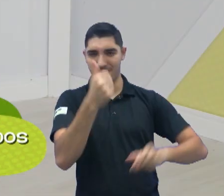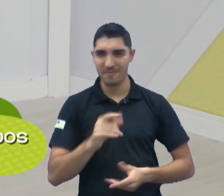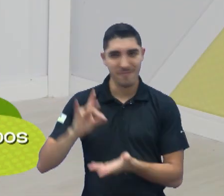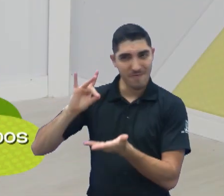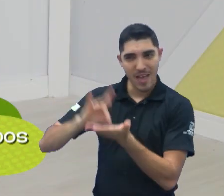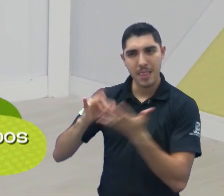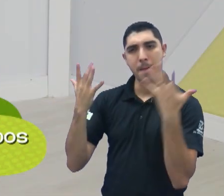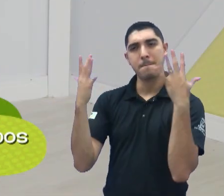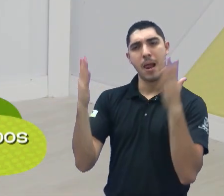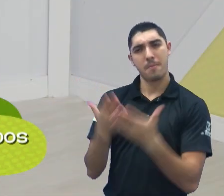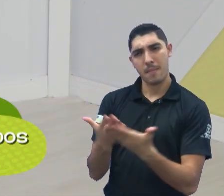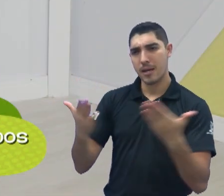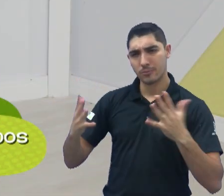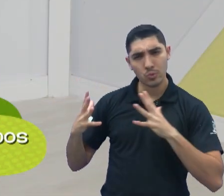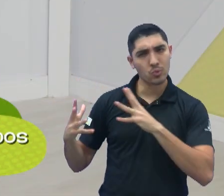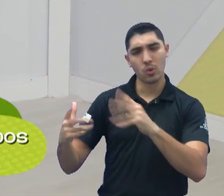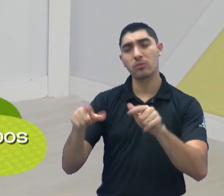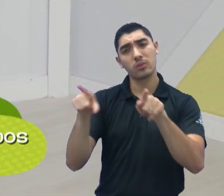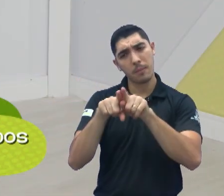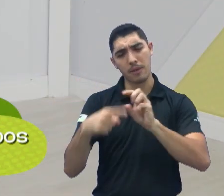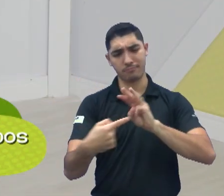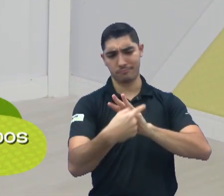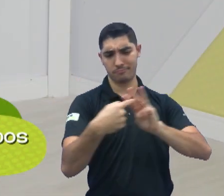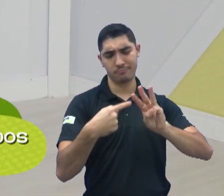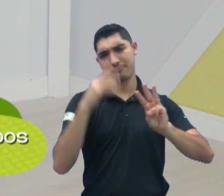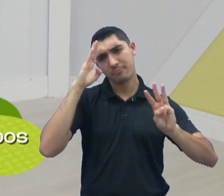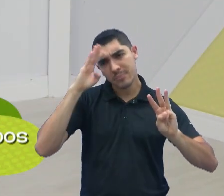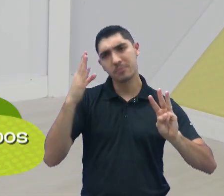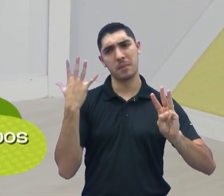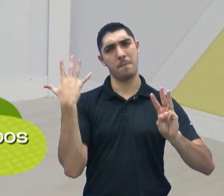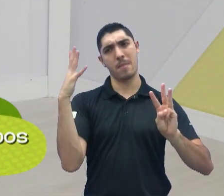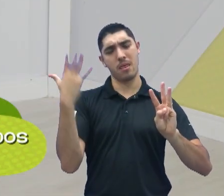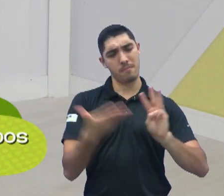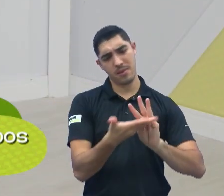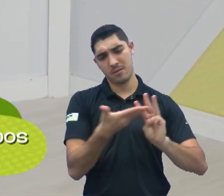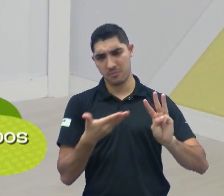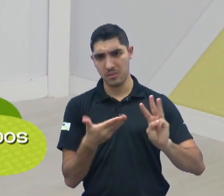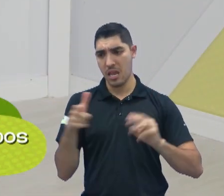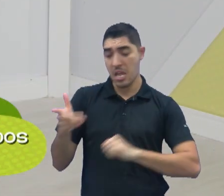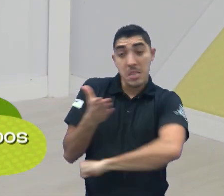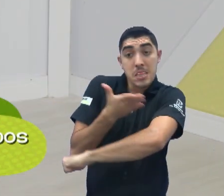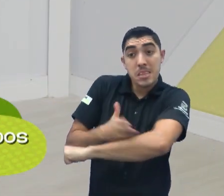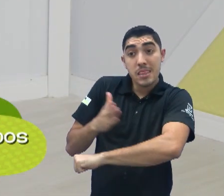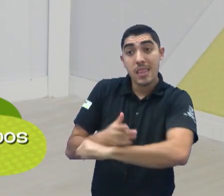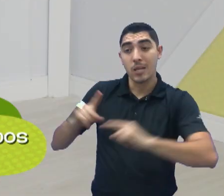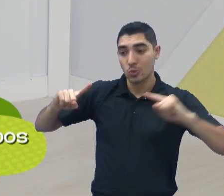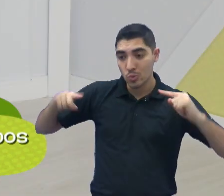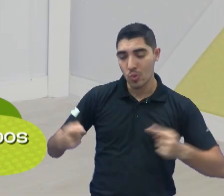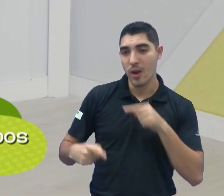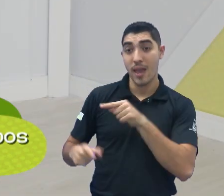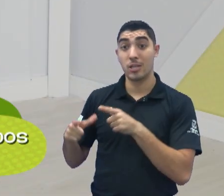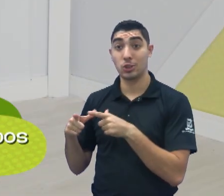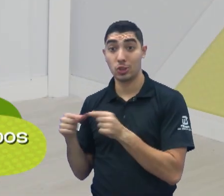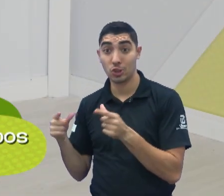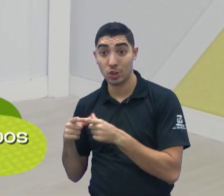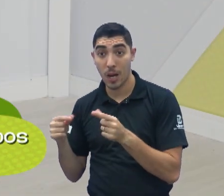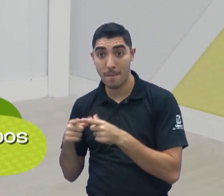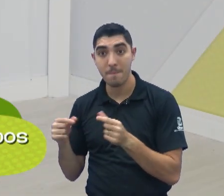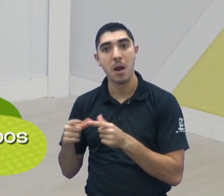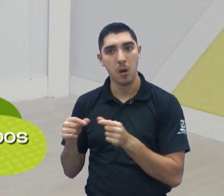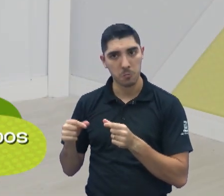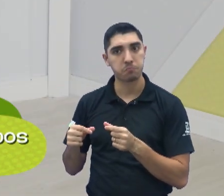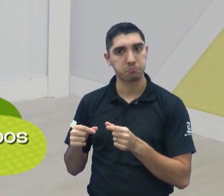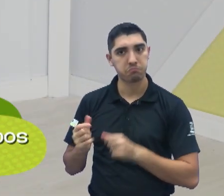todos os envolvidos e principalmente para os 3 convocados aí nesse training contra a seleção japonesa, que é uma referência aí do